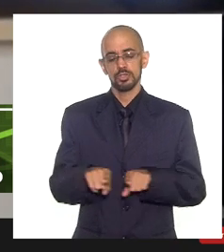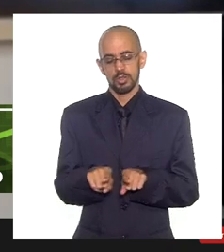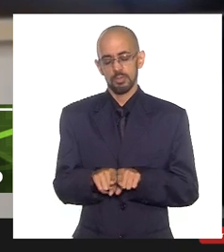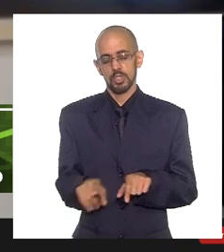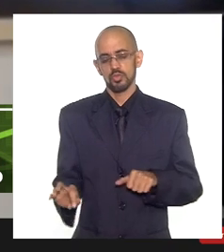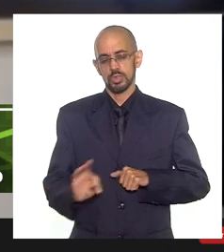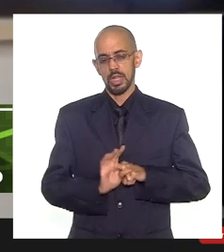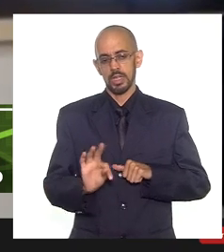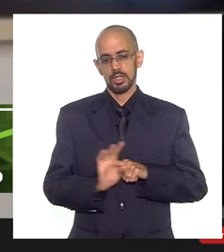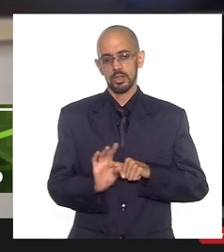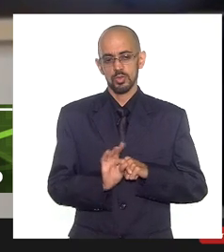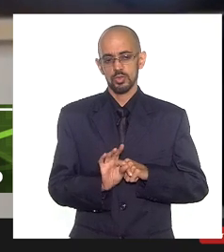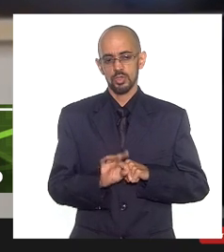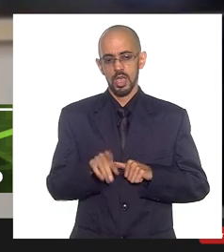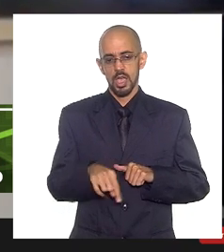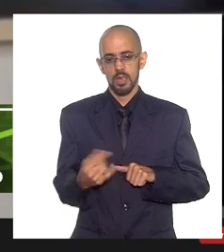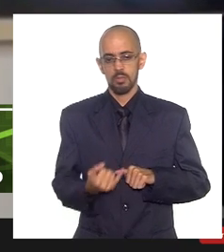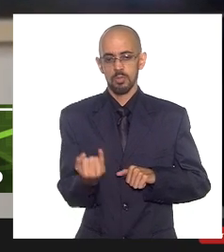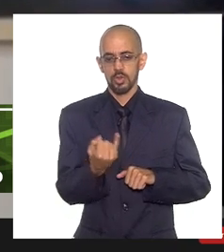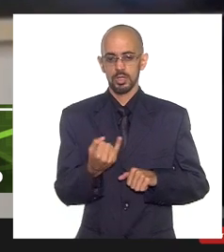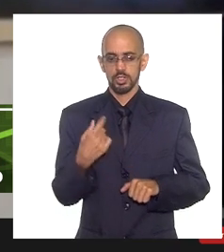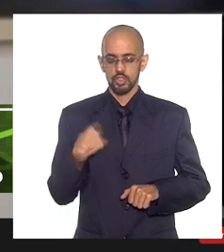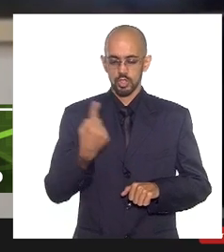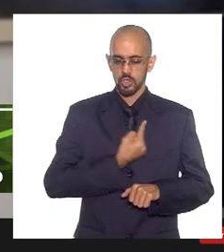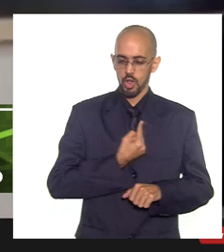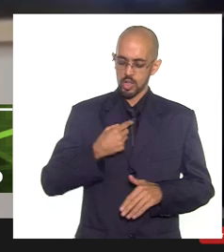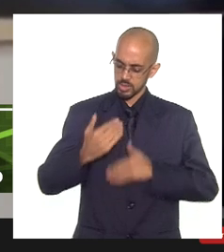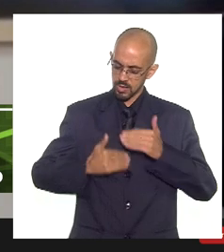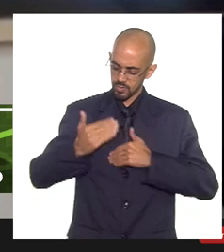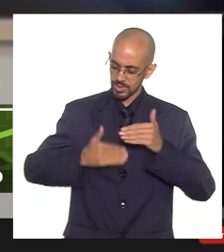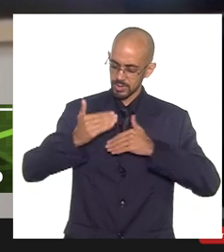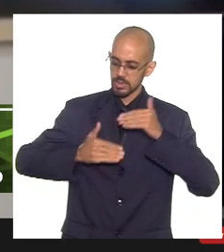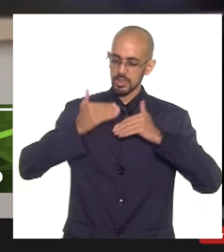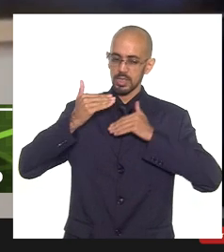acredito que é muito importante que nós prossigamos